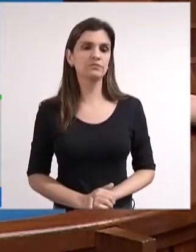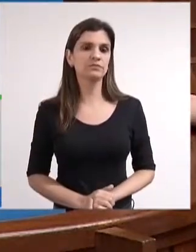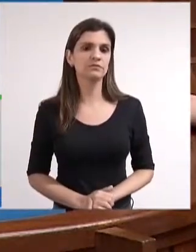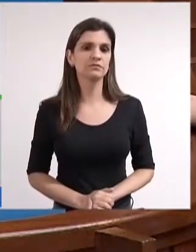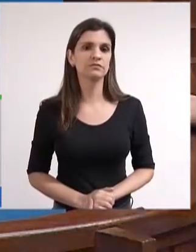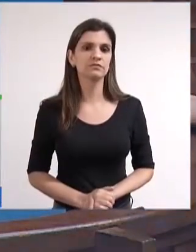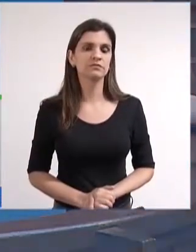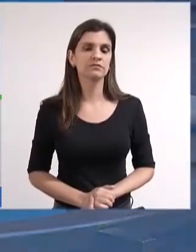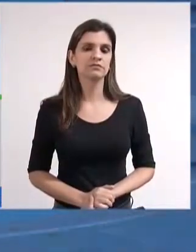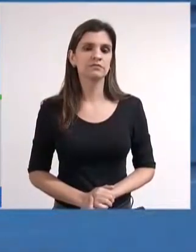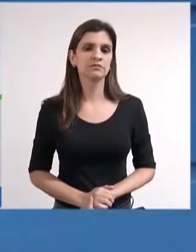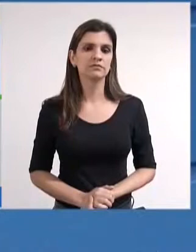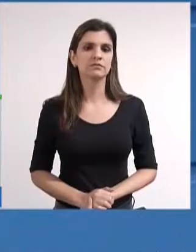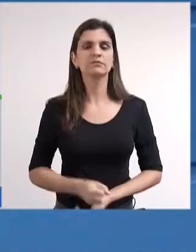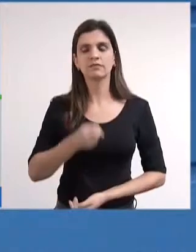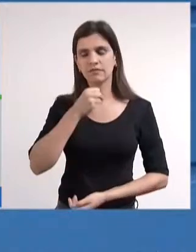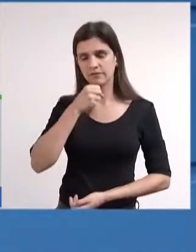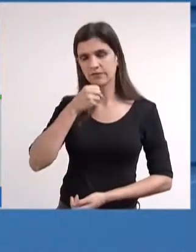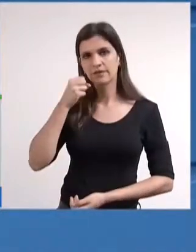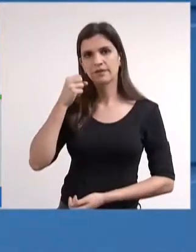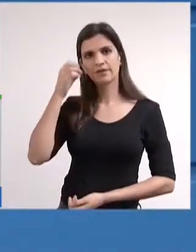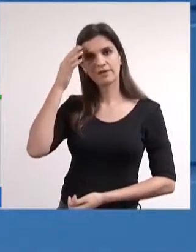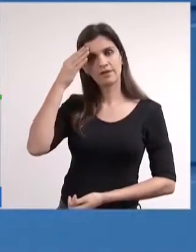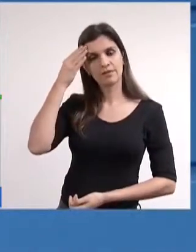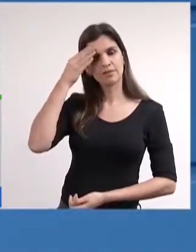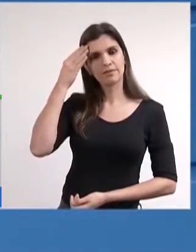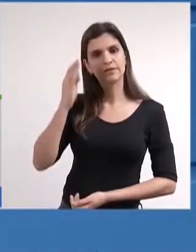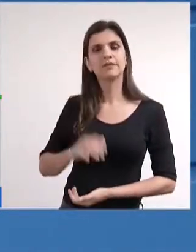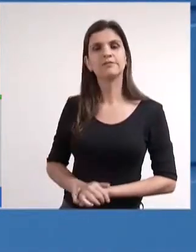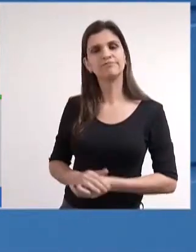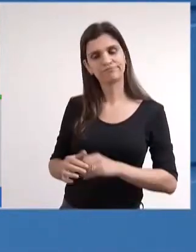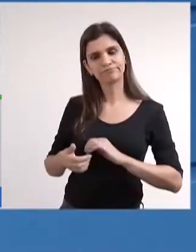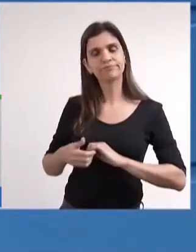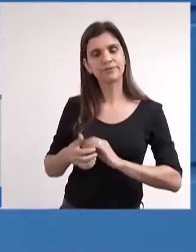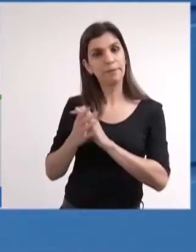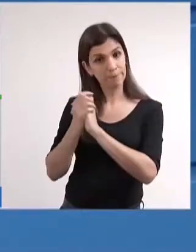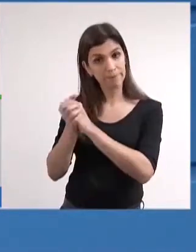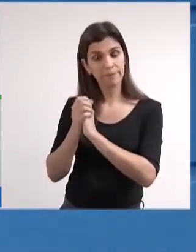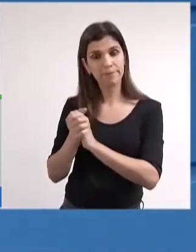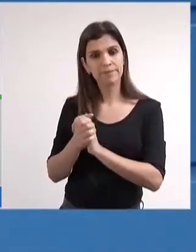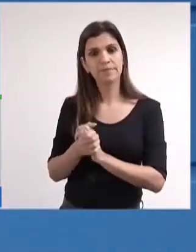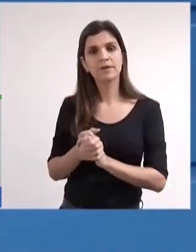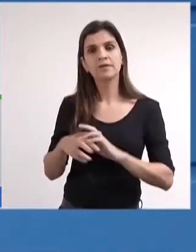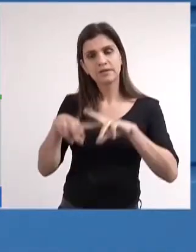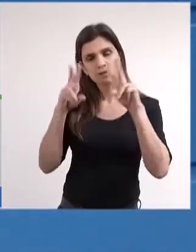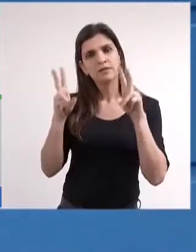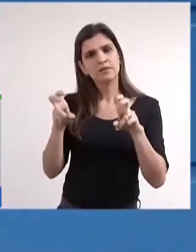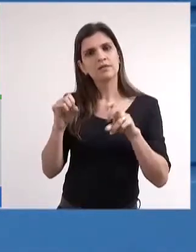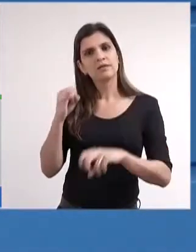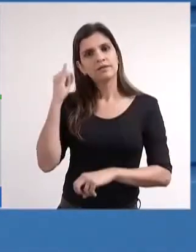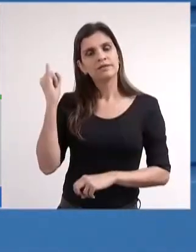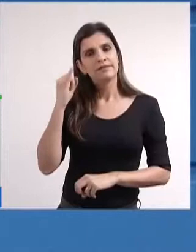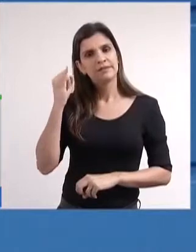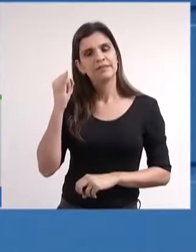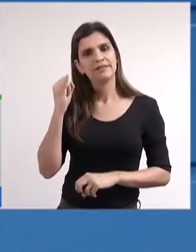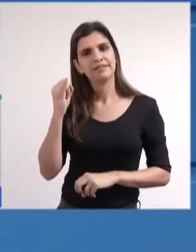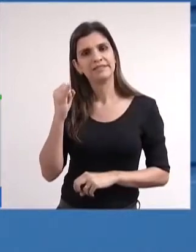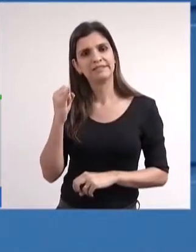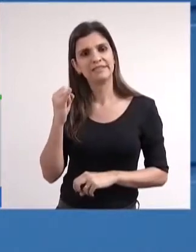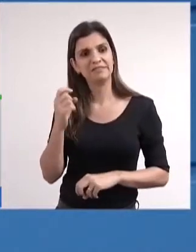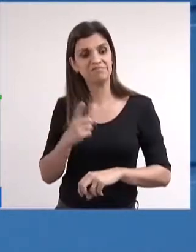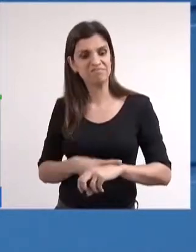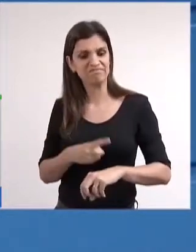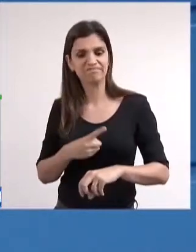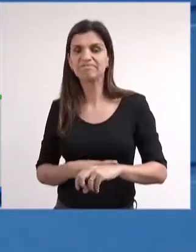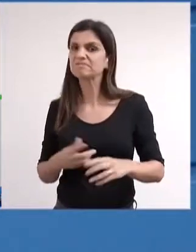Eu agradeço, deputado Ide Lopes, parabenizo Vossa Excelência por abordar esse assunto tão importante. Em tempos de crise,